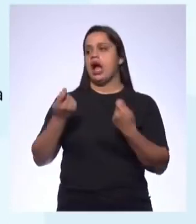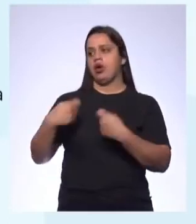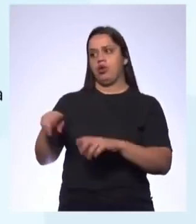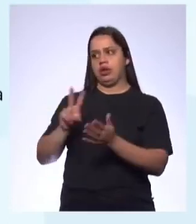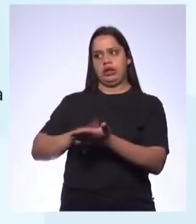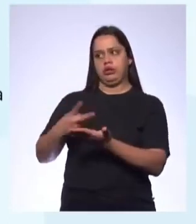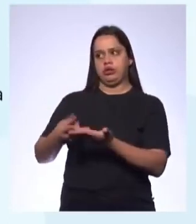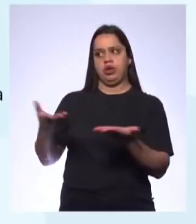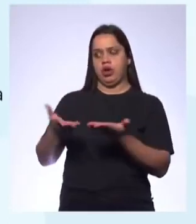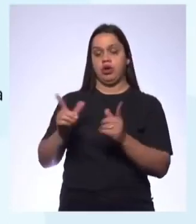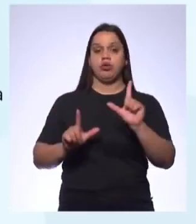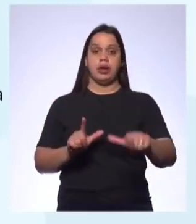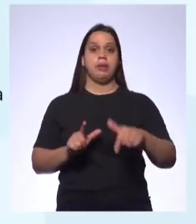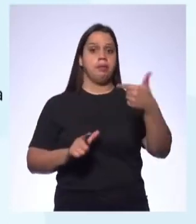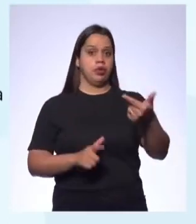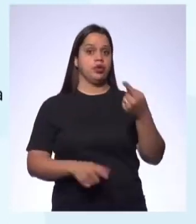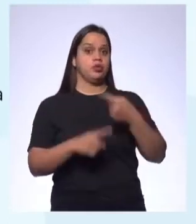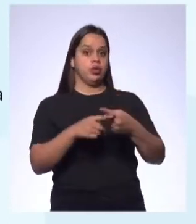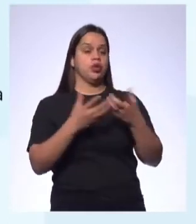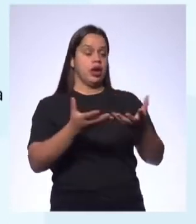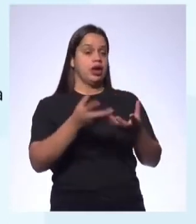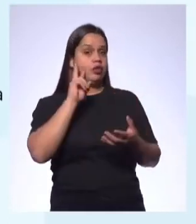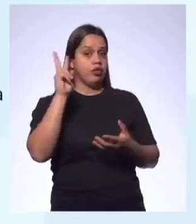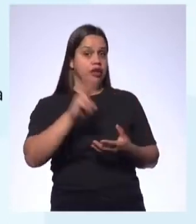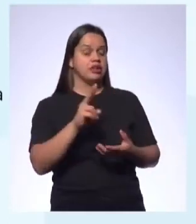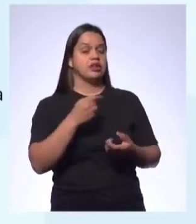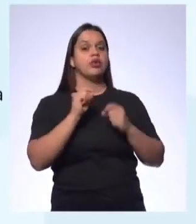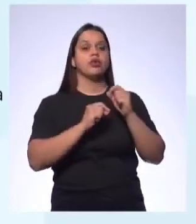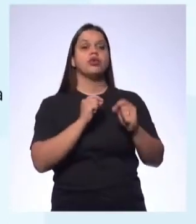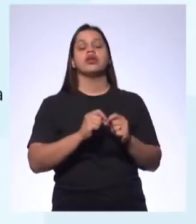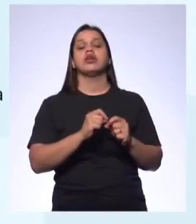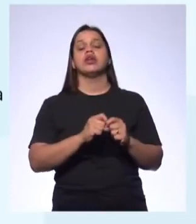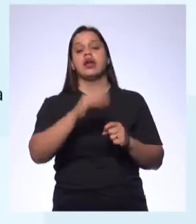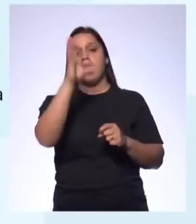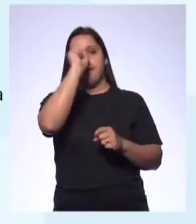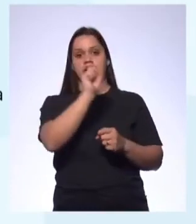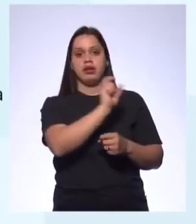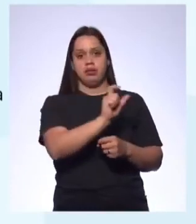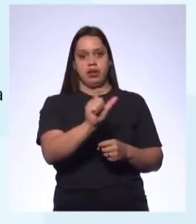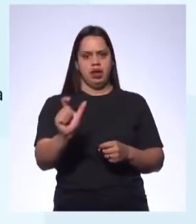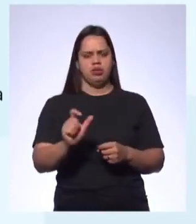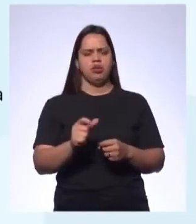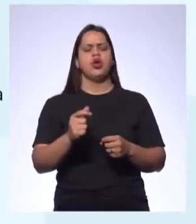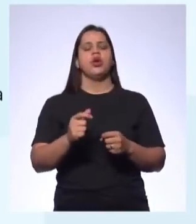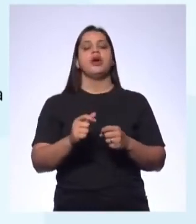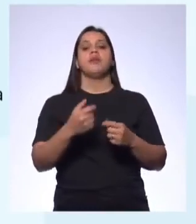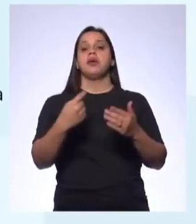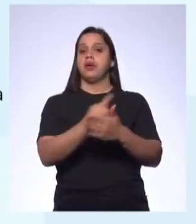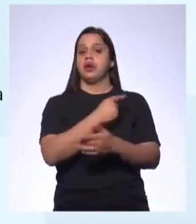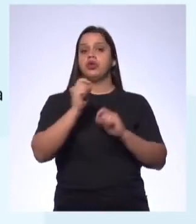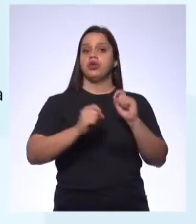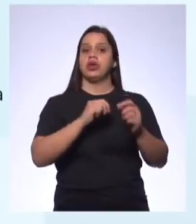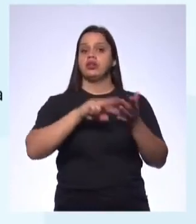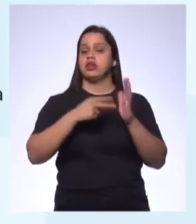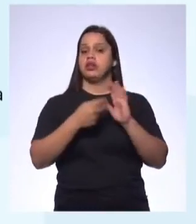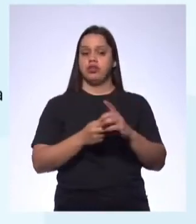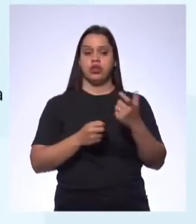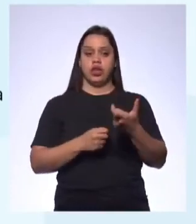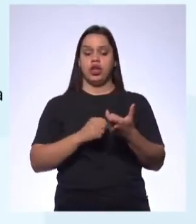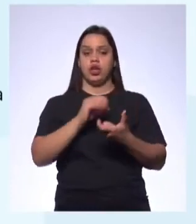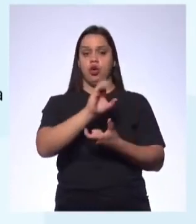a gente dá depois, né? Que eu quero ver se eles estão trabalhando cognato. O aluno lá perguntou, o que é cognato? Cognato são as